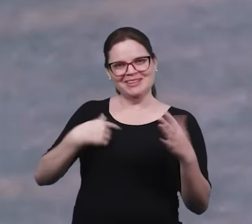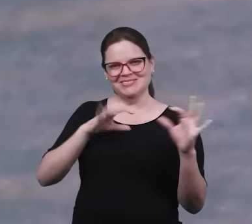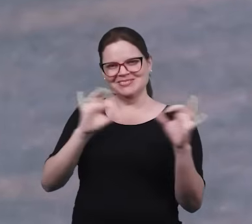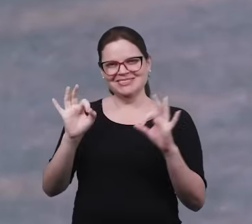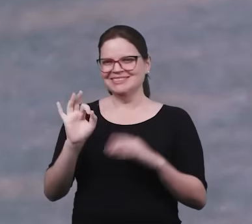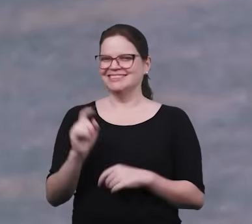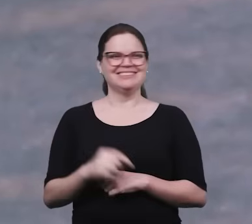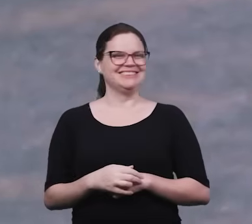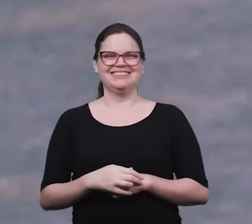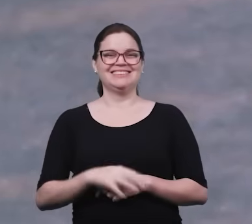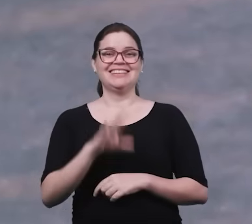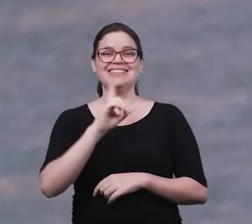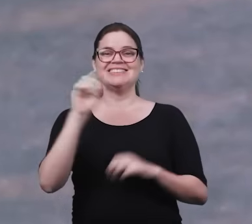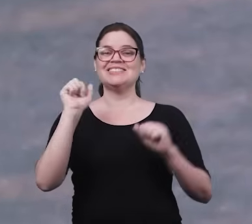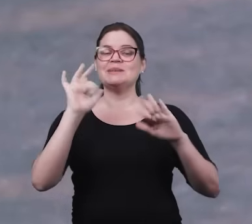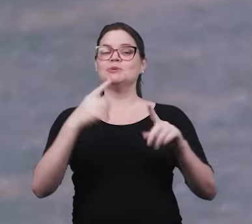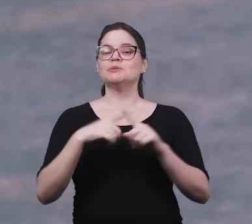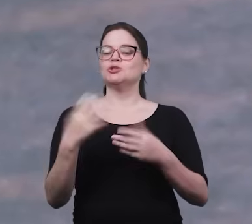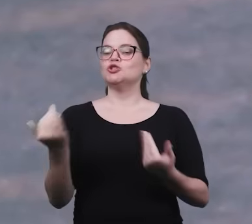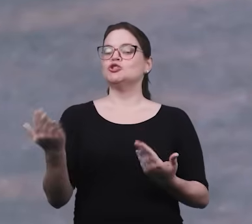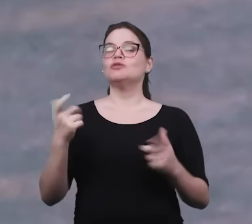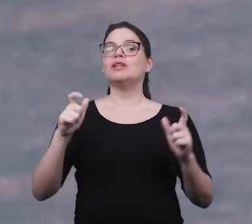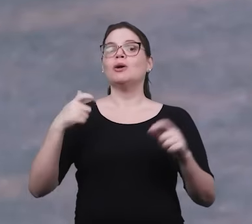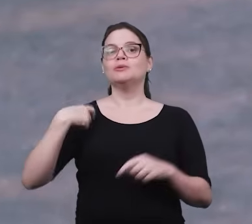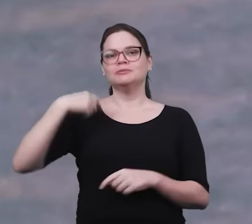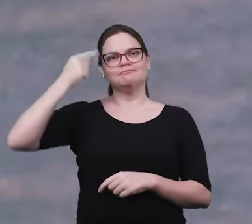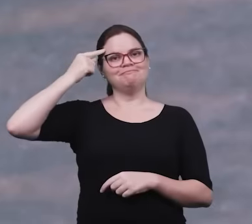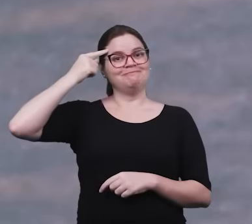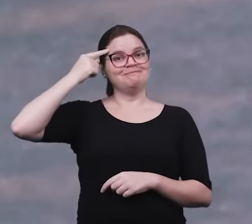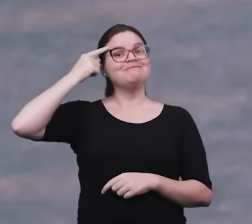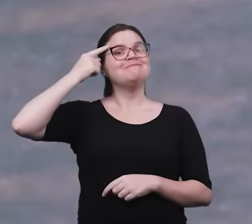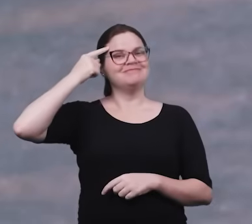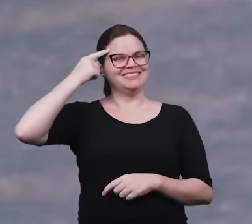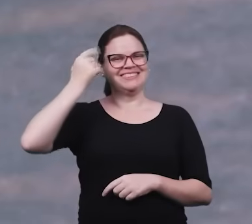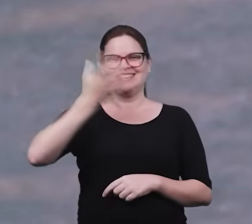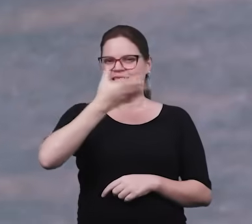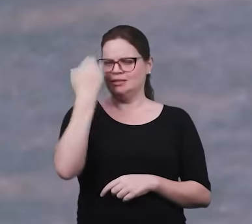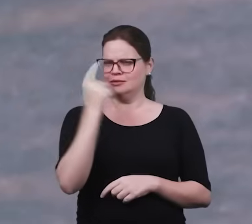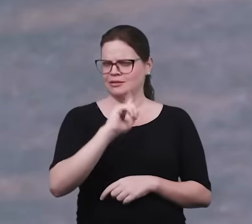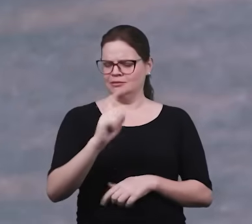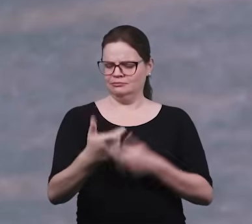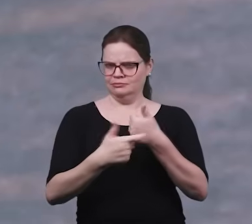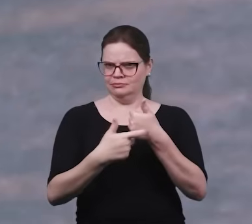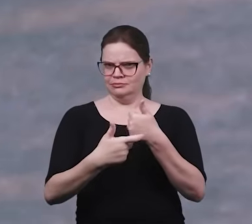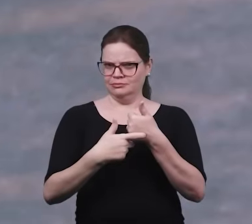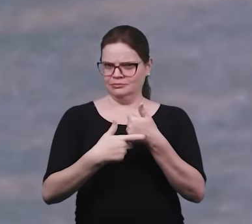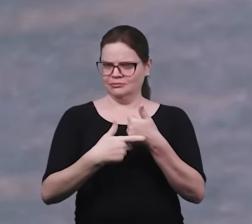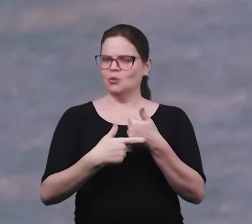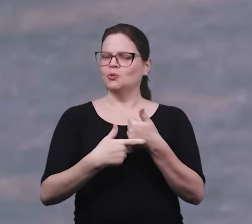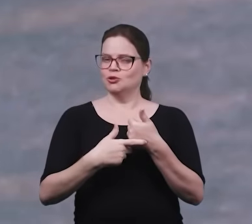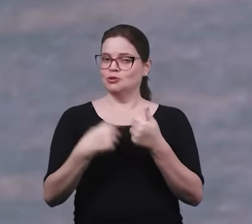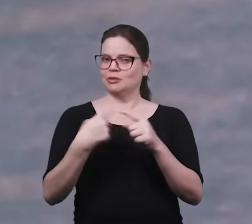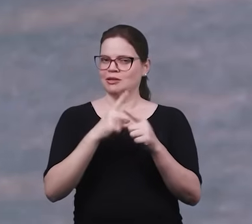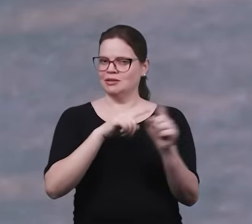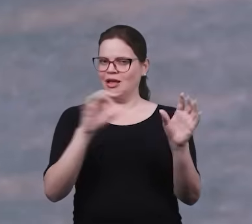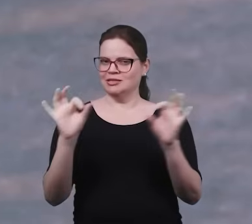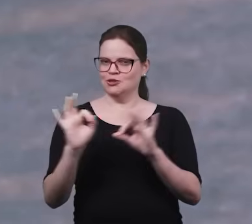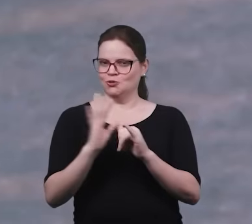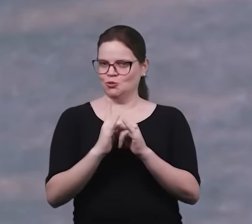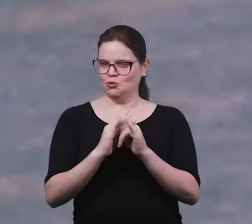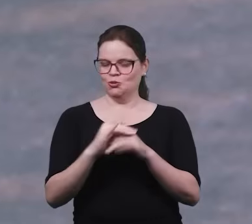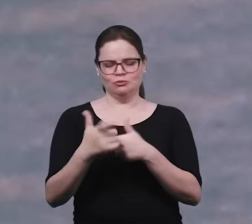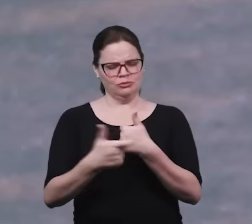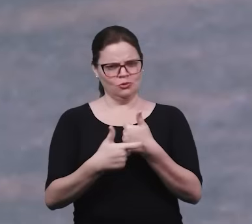abençoe a todos. A juventude está aqui na cabeça, tá bom? Não se esqueça, se está nos assistindo pelo canal da Igreja Cristã Maranata